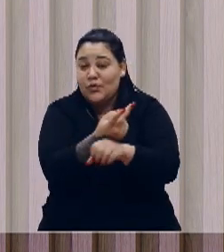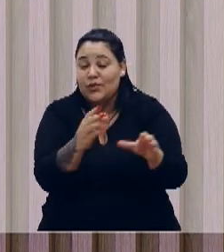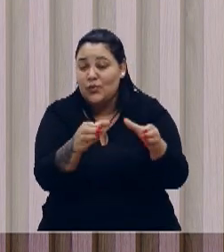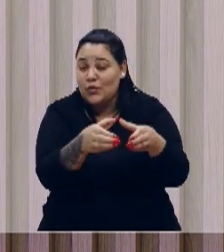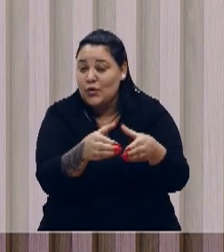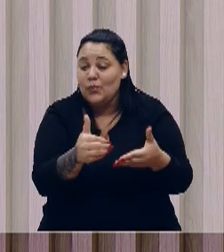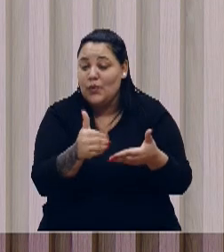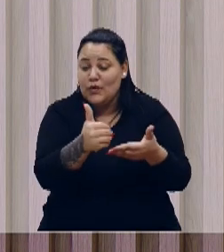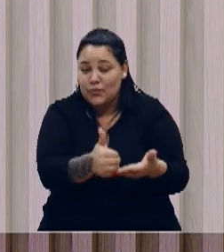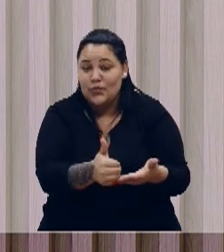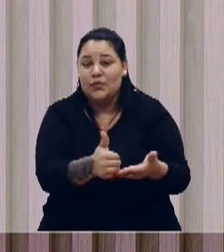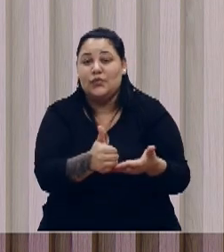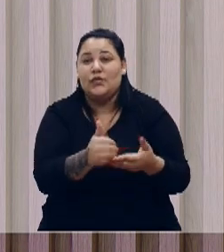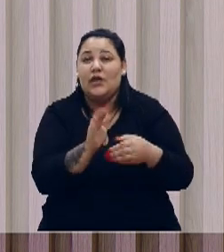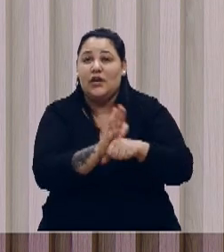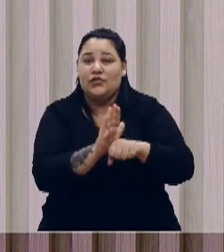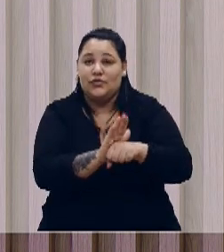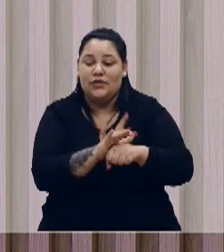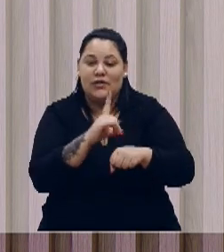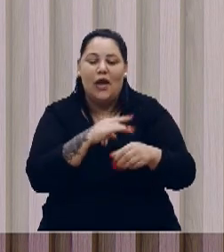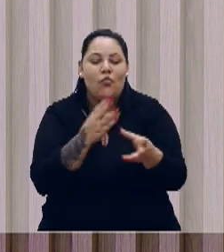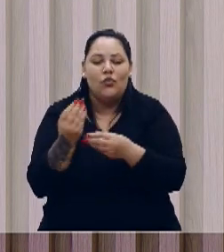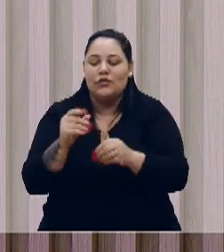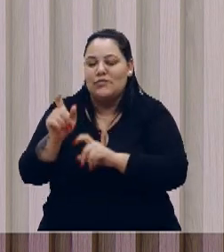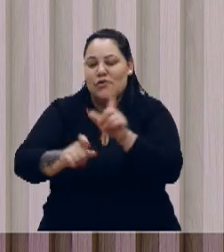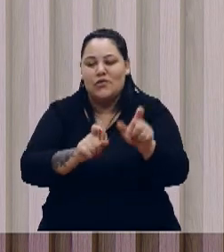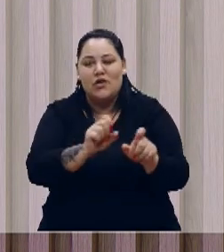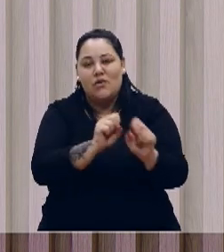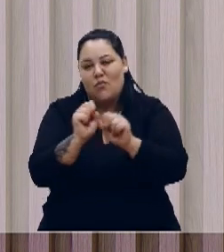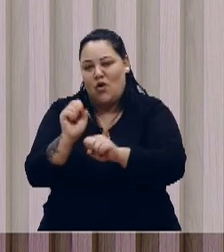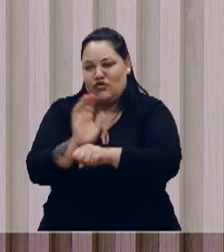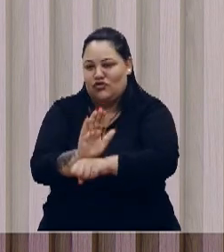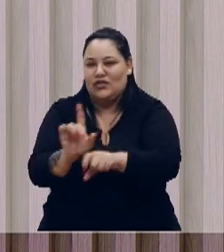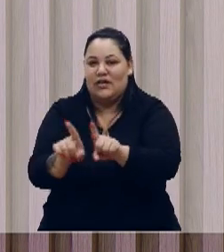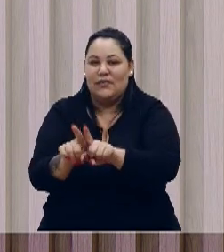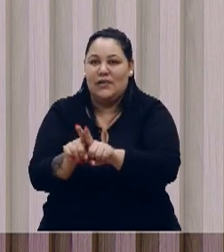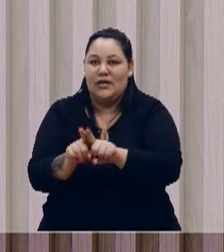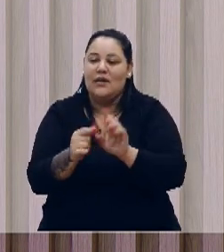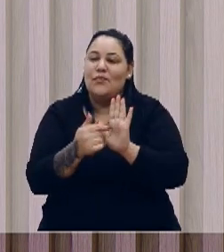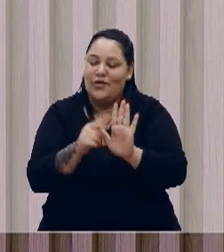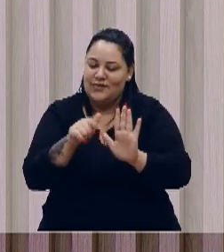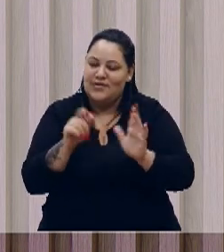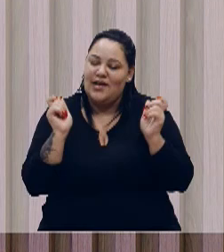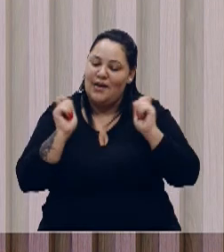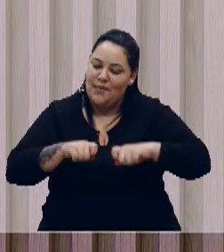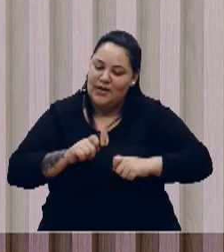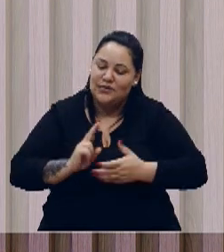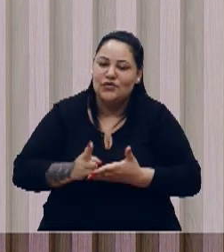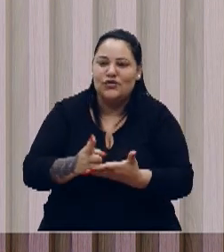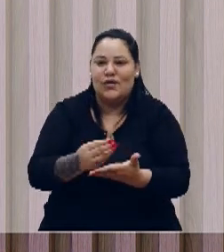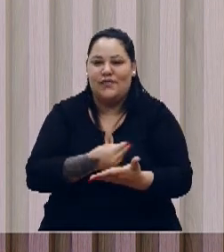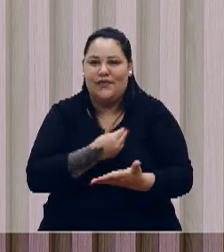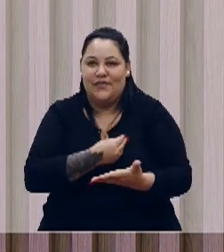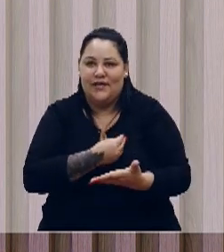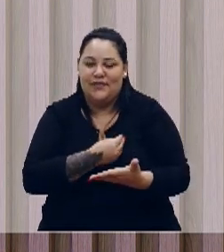ajuda. Tem muita gente aí que pode te ajudar e que mostra que é possível seguir adiante